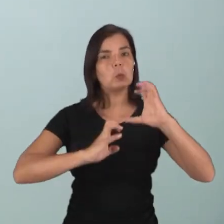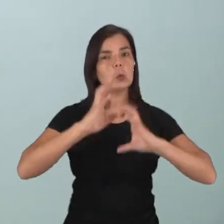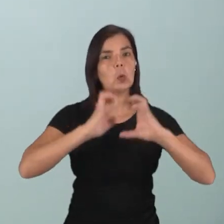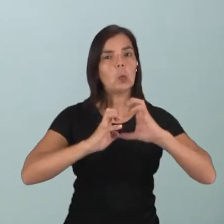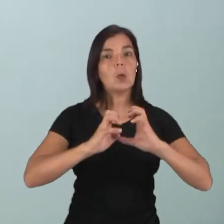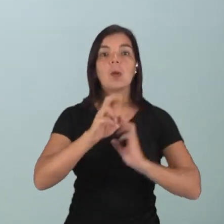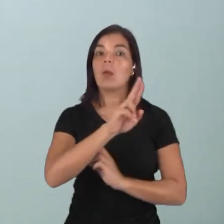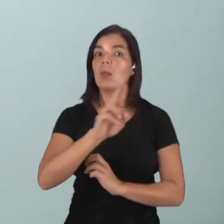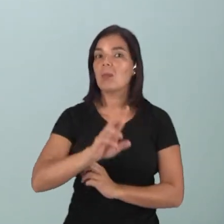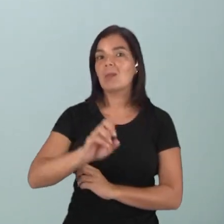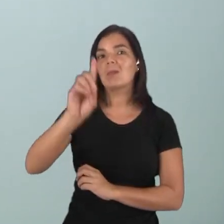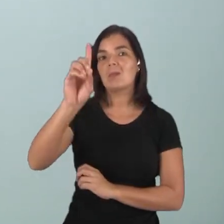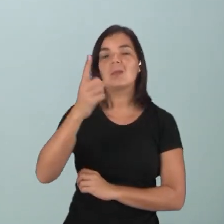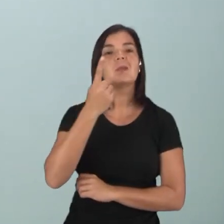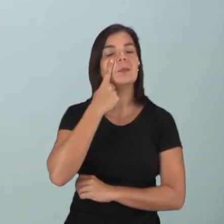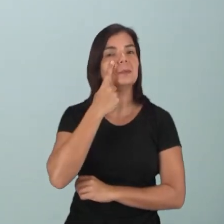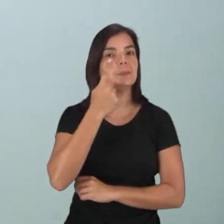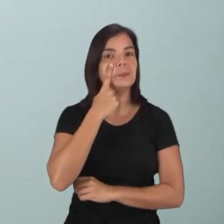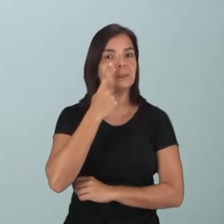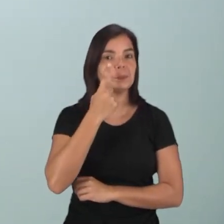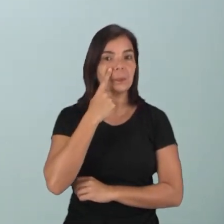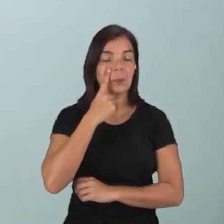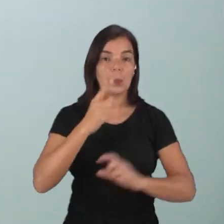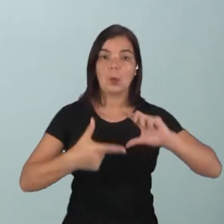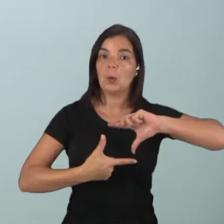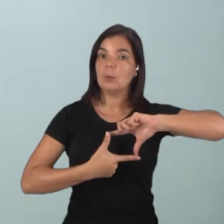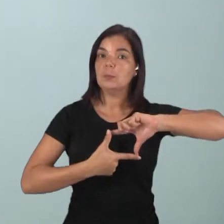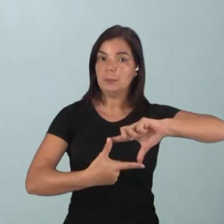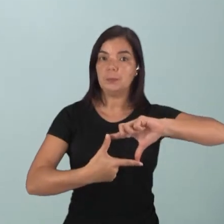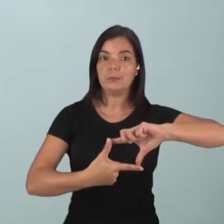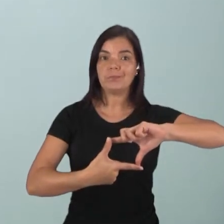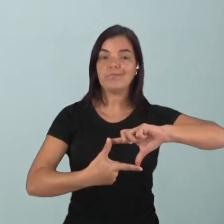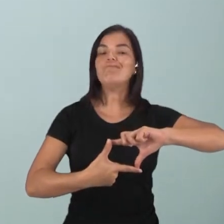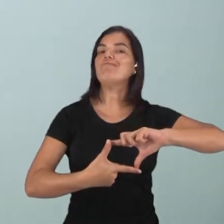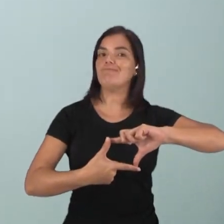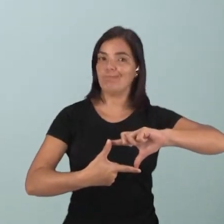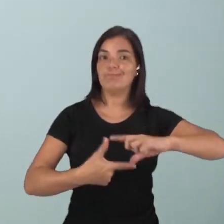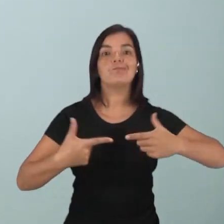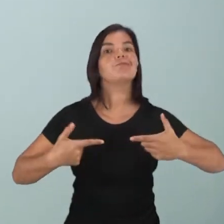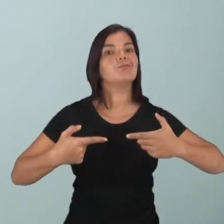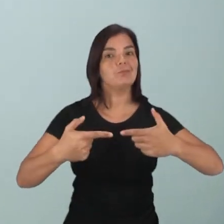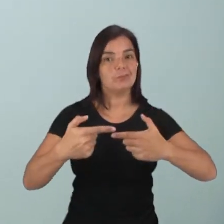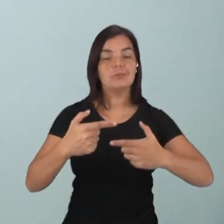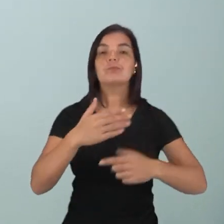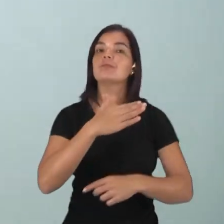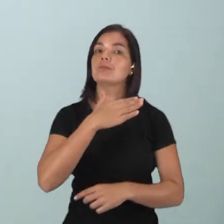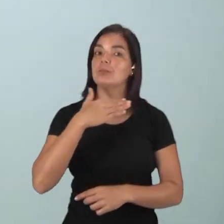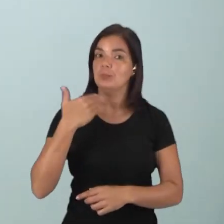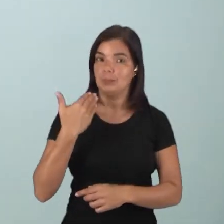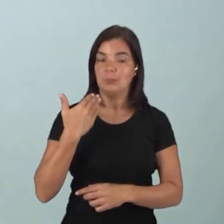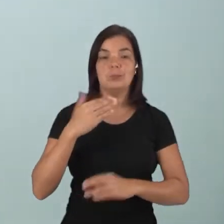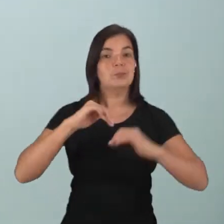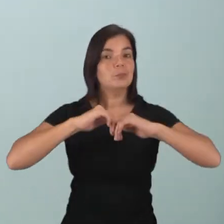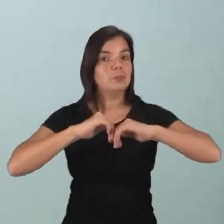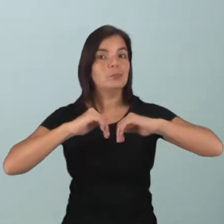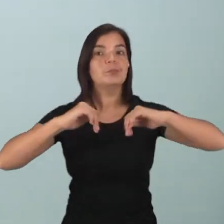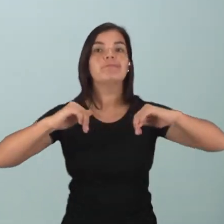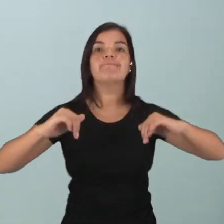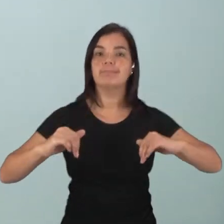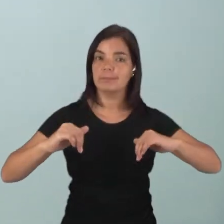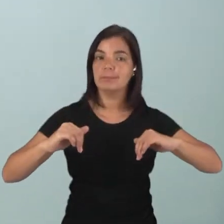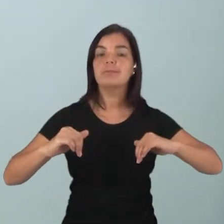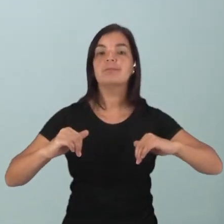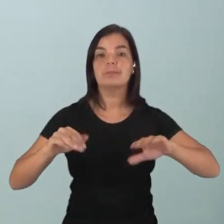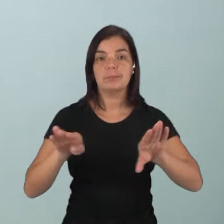de Deus. Então a gente vê que o fanatismo extremo leva a guerra, morte, segregação, divisão,